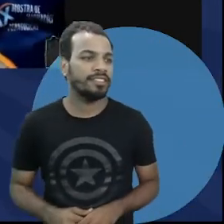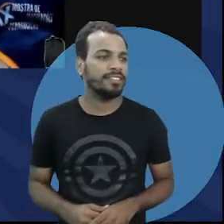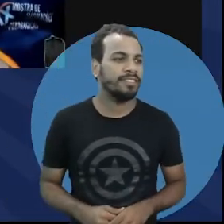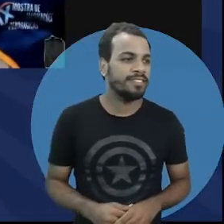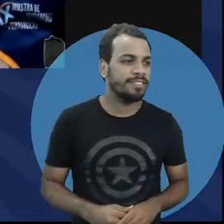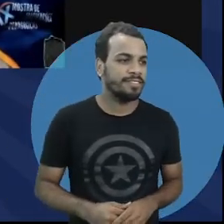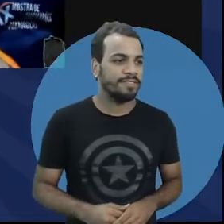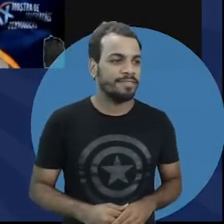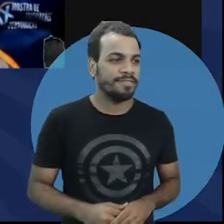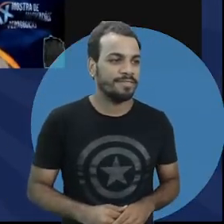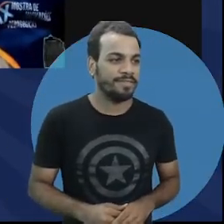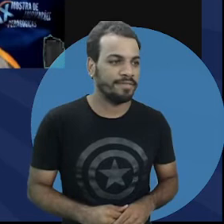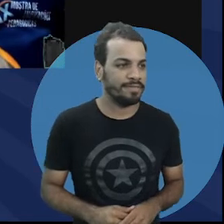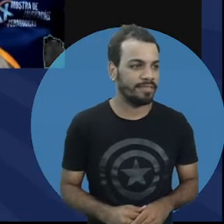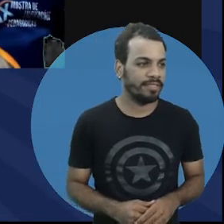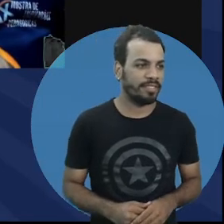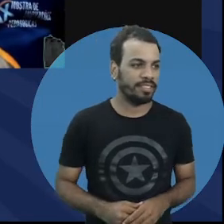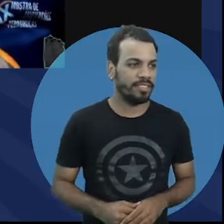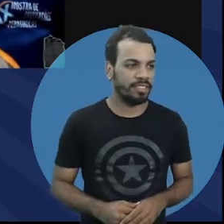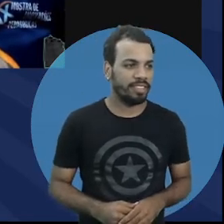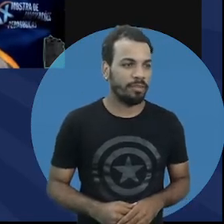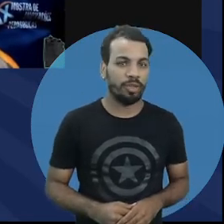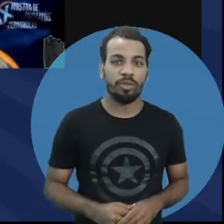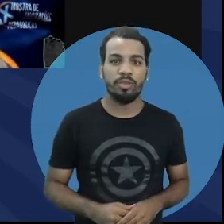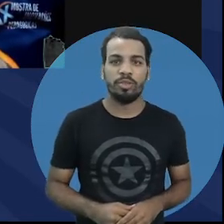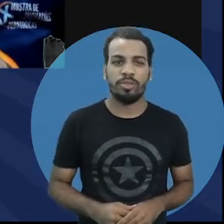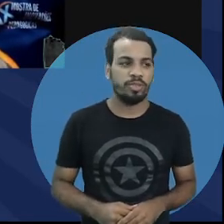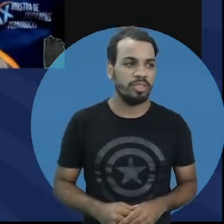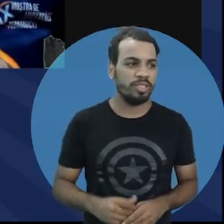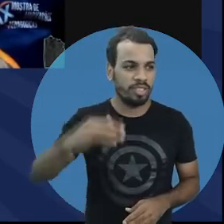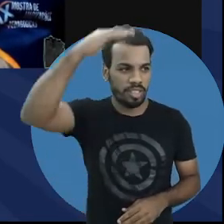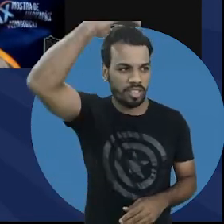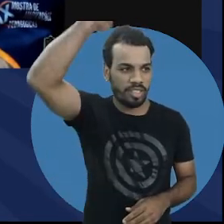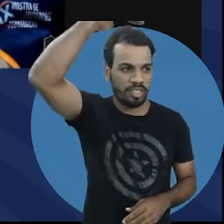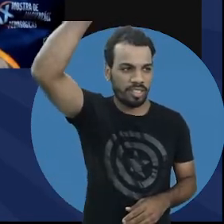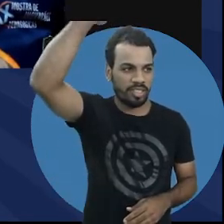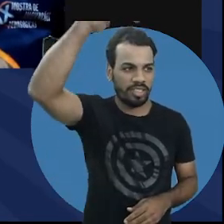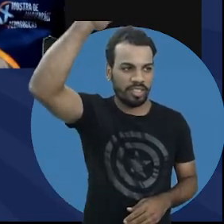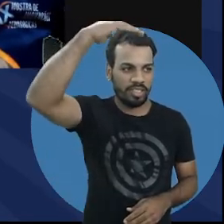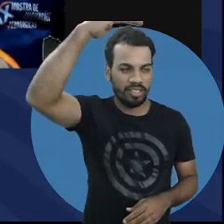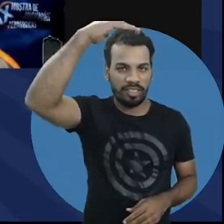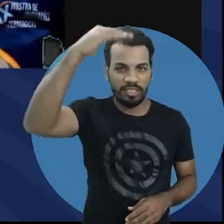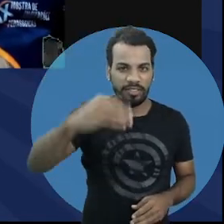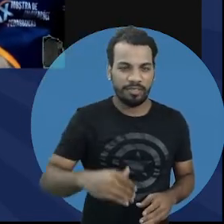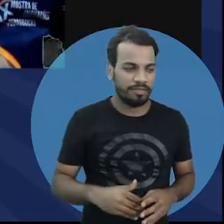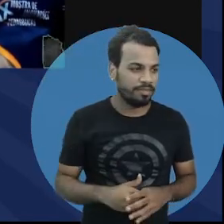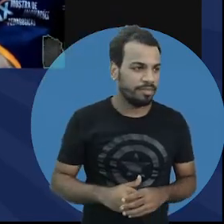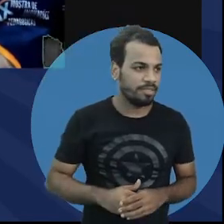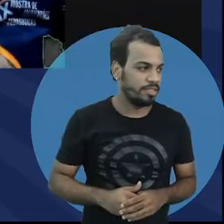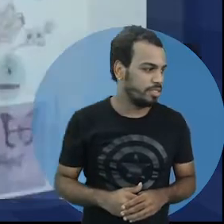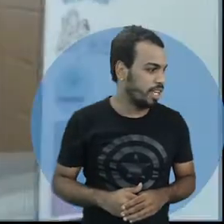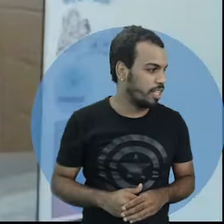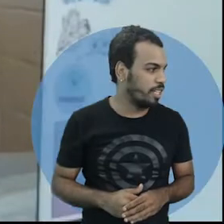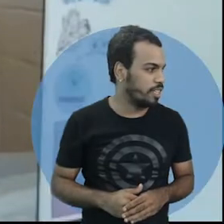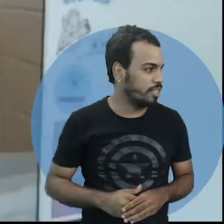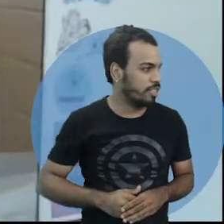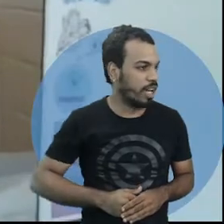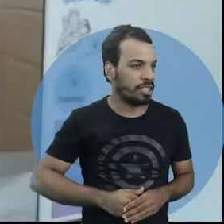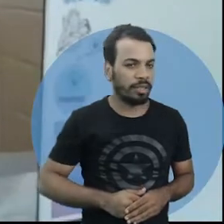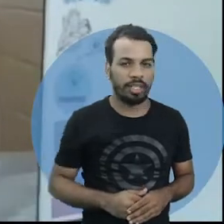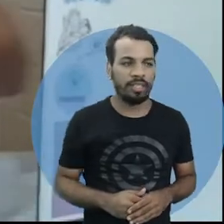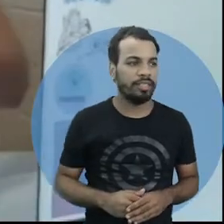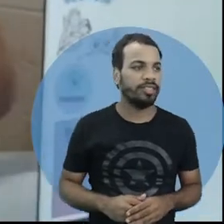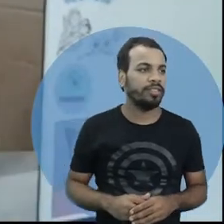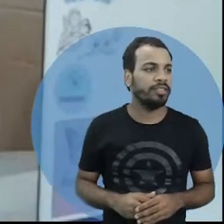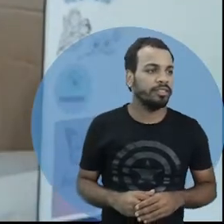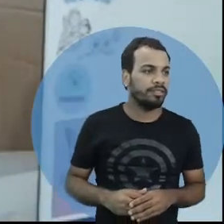tem um checklist, onde você quer tipo um bloquinho de notas, onde você adiciona algumas coisas e sai riscando ao decorrer do seu dia. Hoje eu